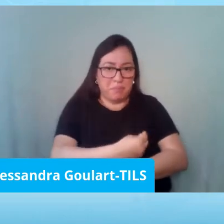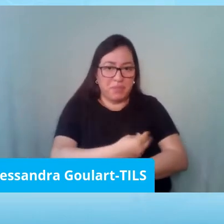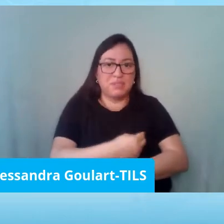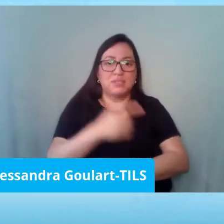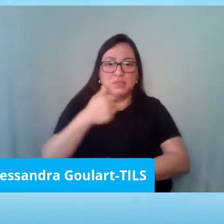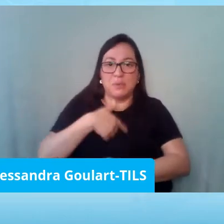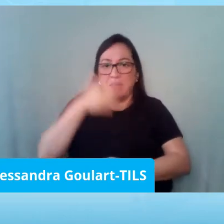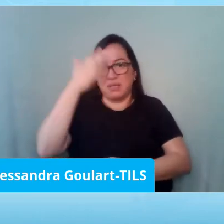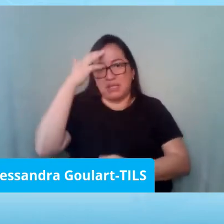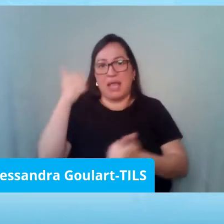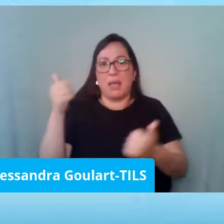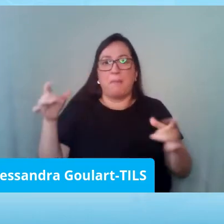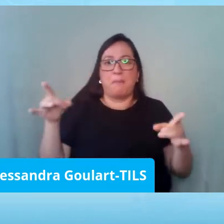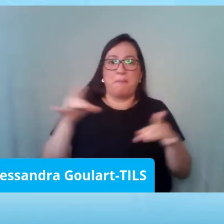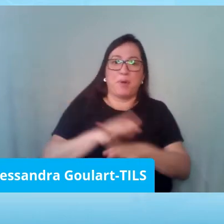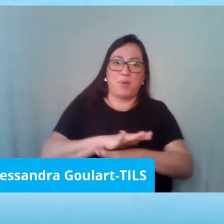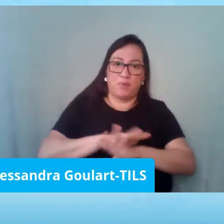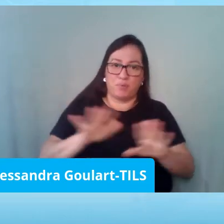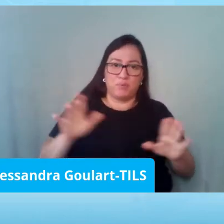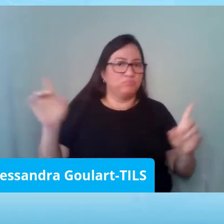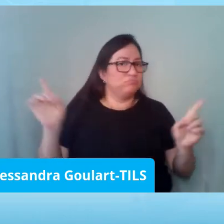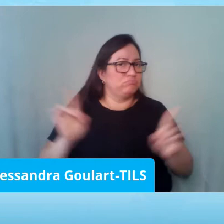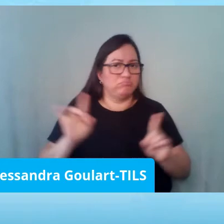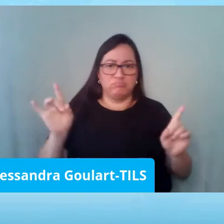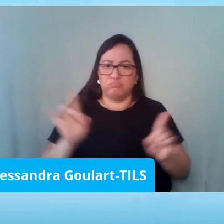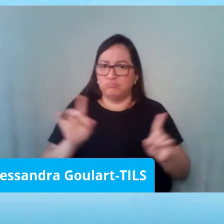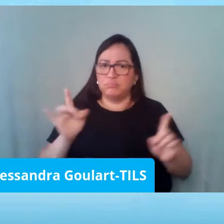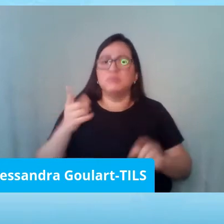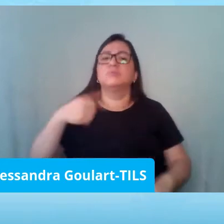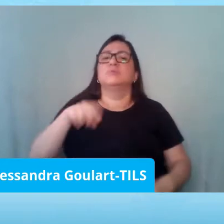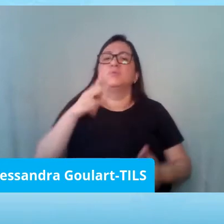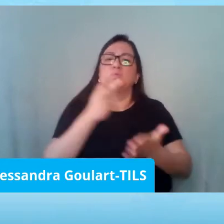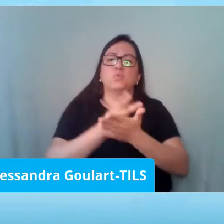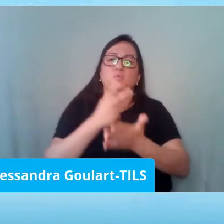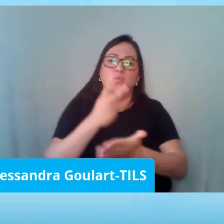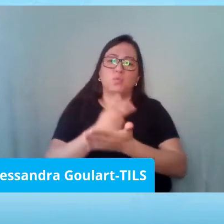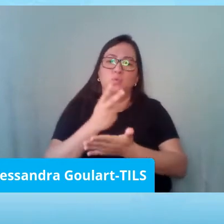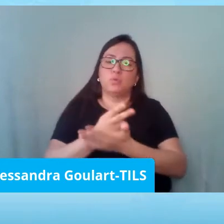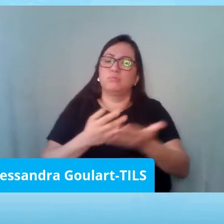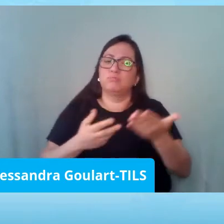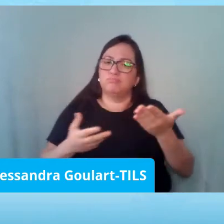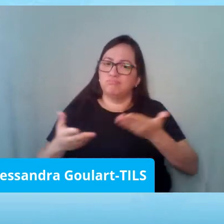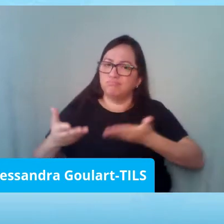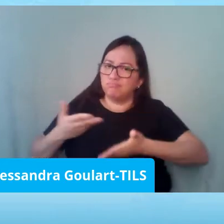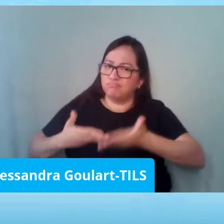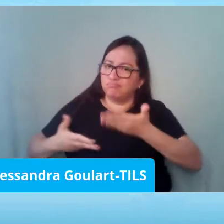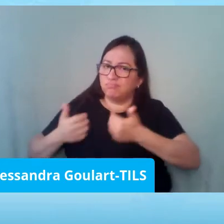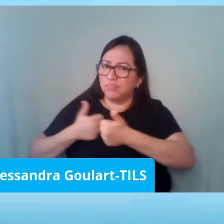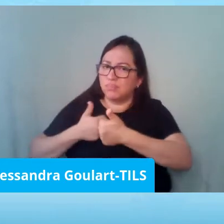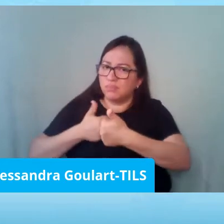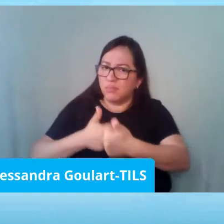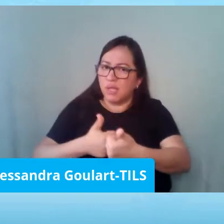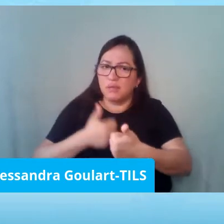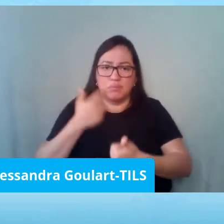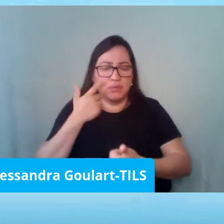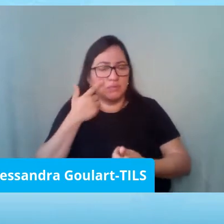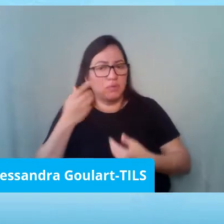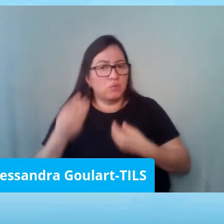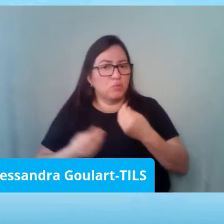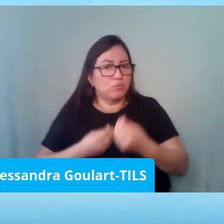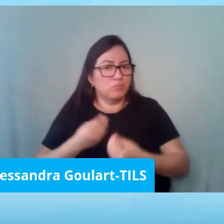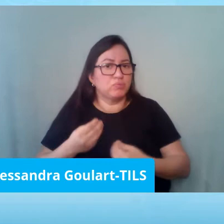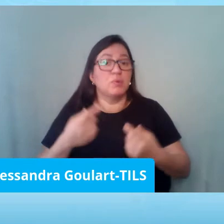de puerpério, período de aleitamento materno, que a gente precisa estar muito próximo dessas pessoas. Por quê,